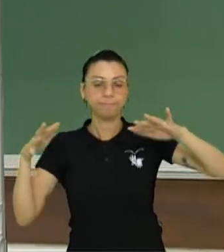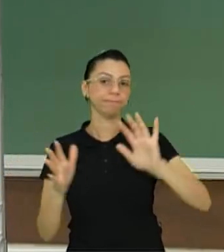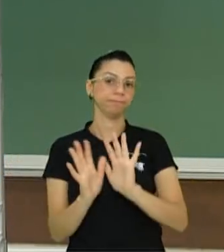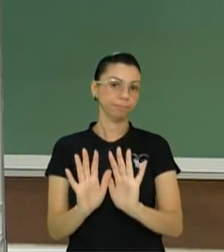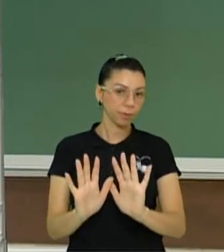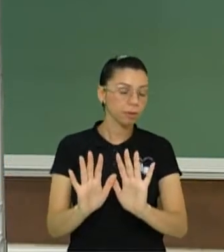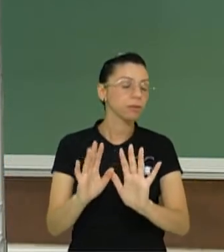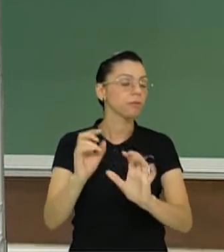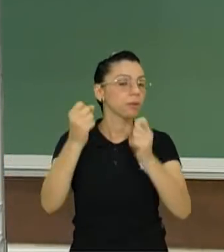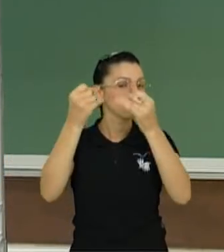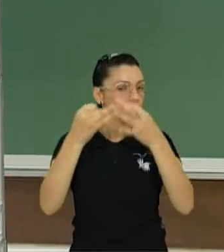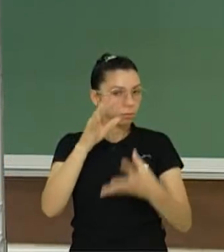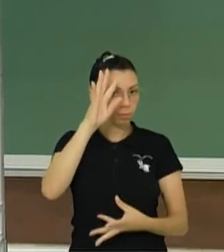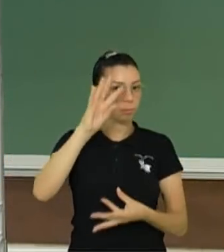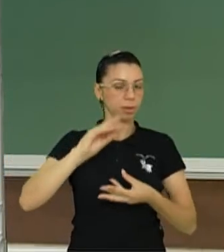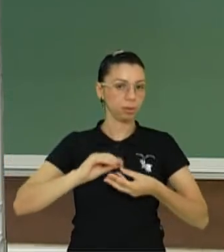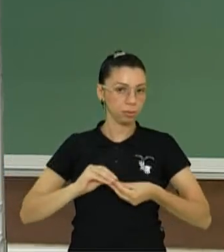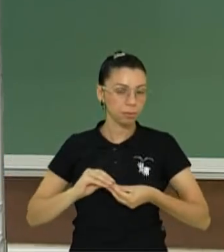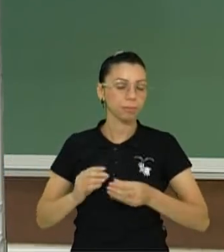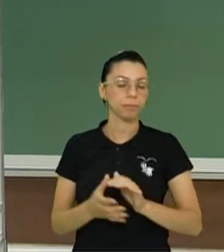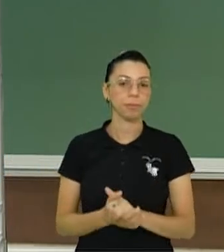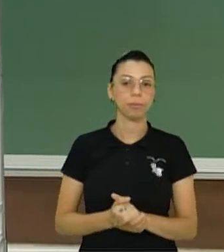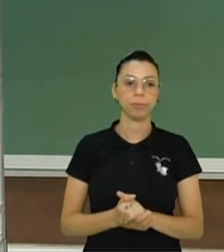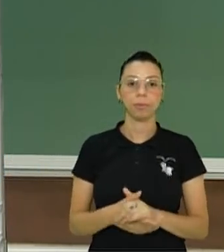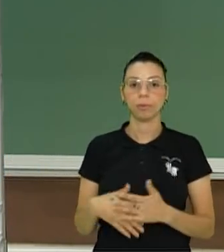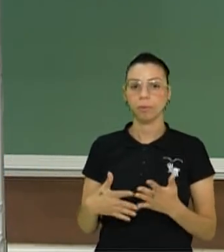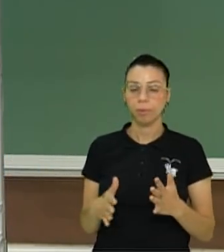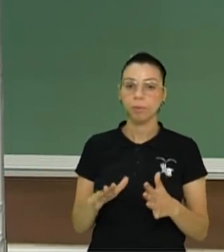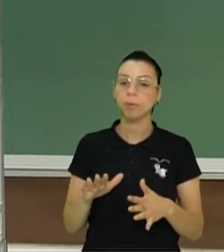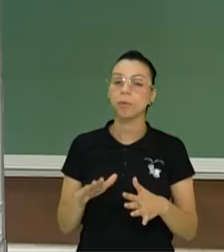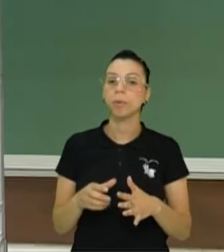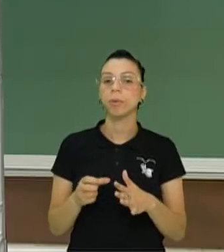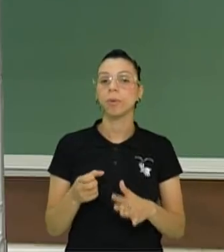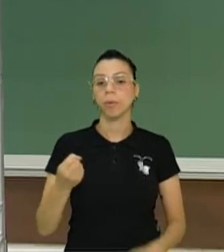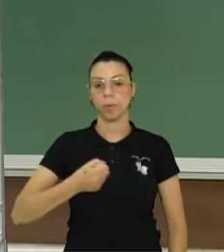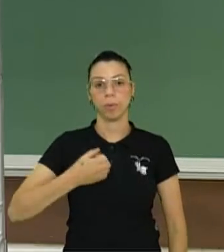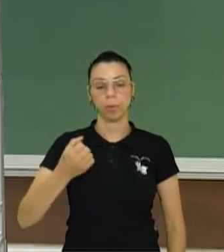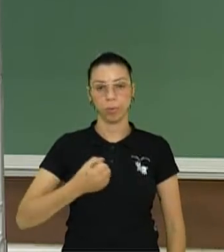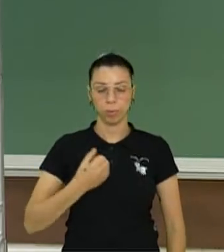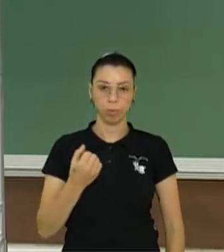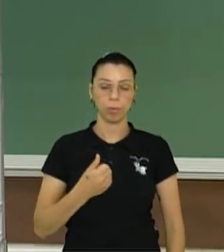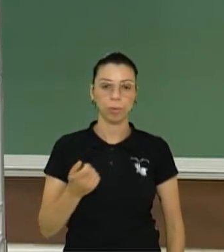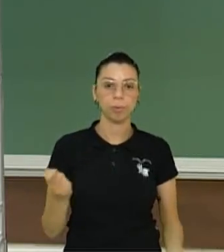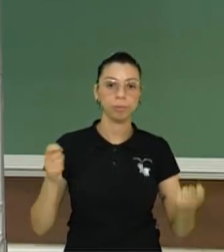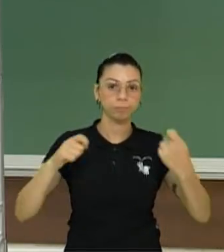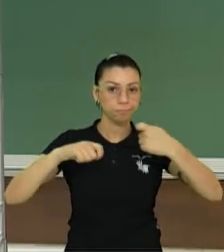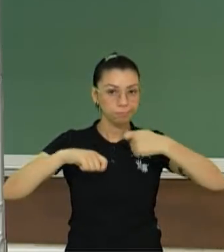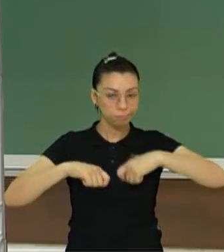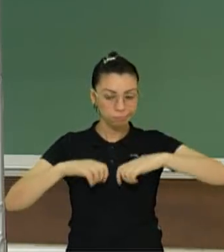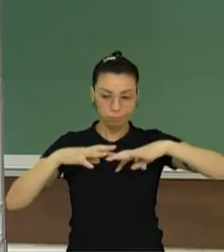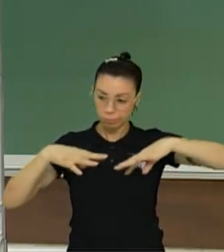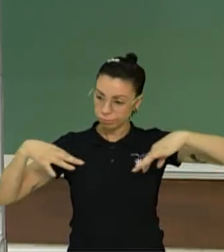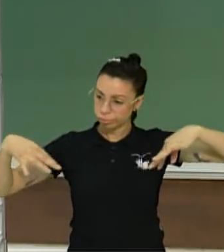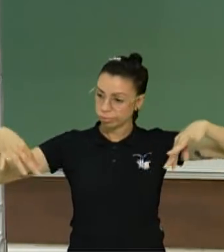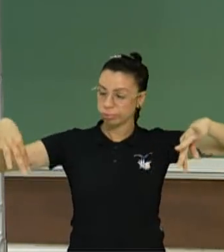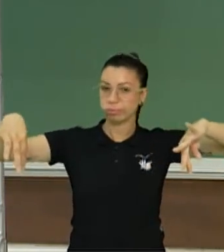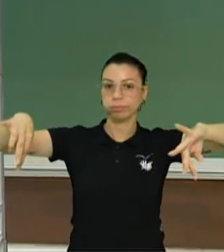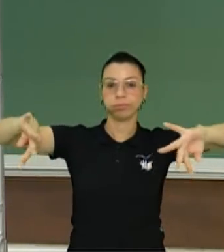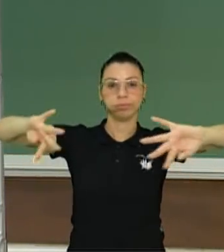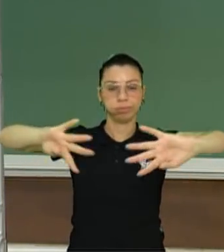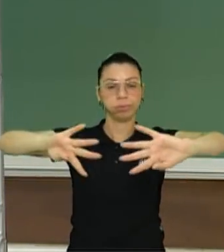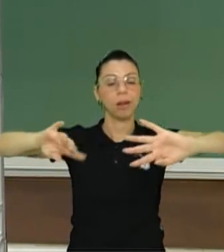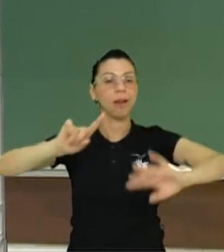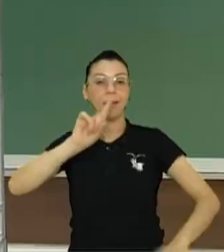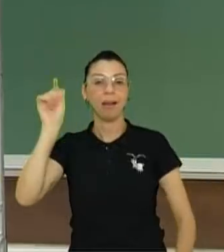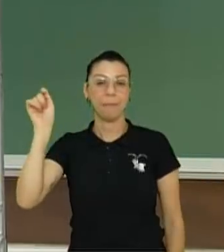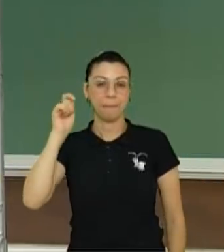para entendermos isso, a população, o número da capacidade de público passa o Mineirão, em Minas